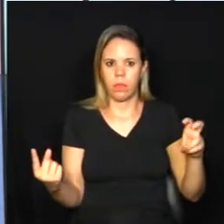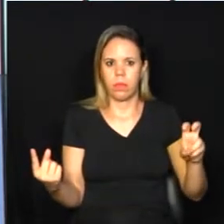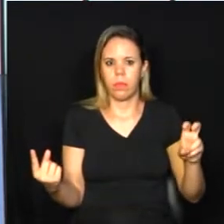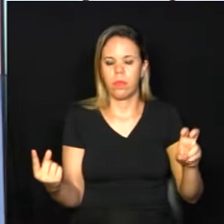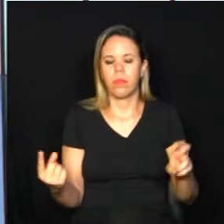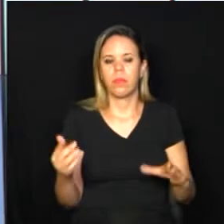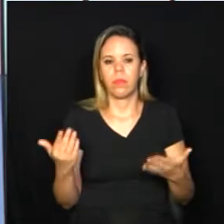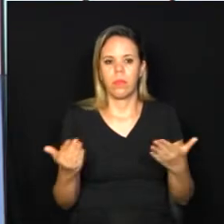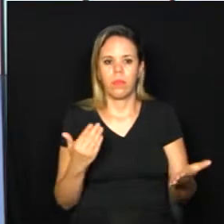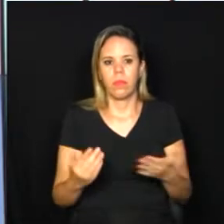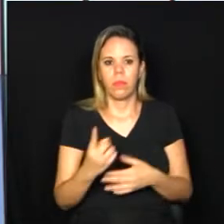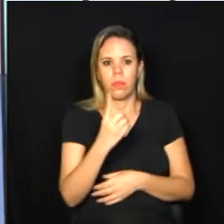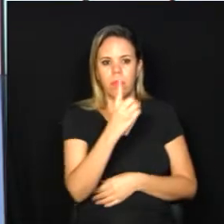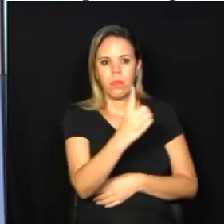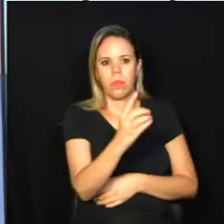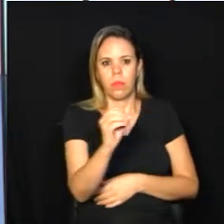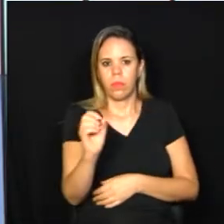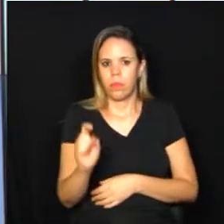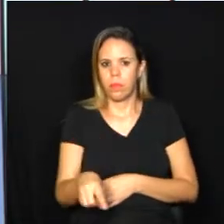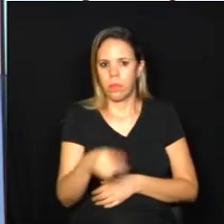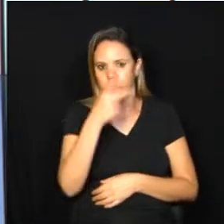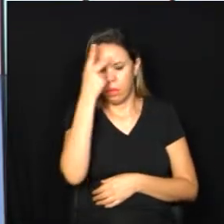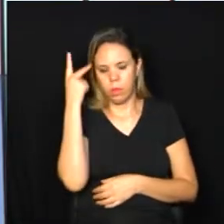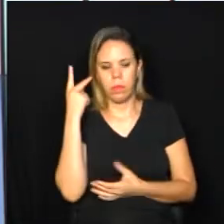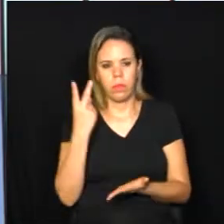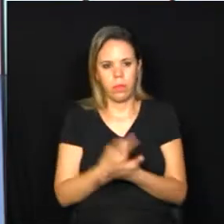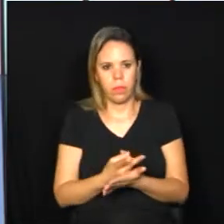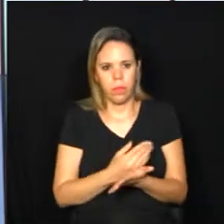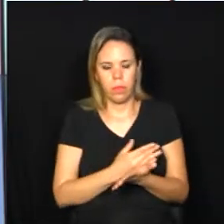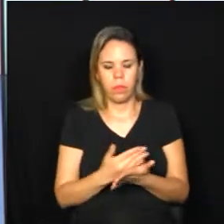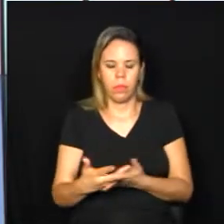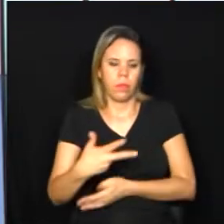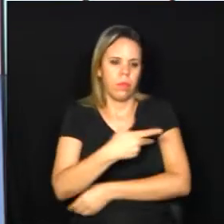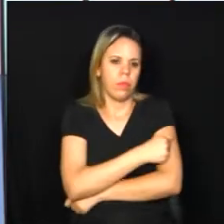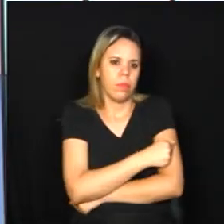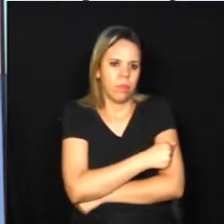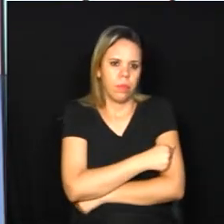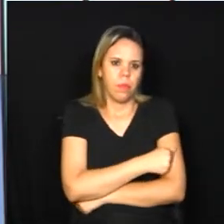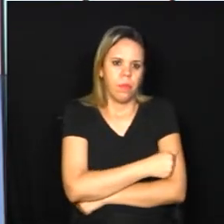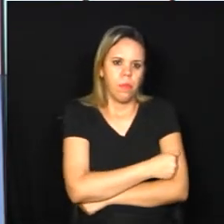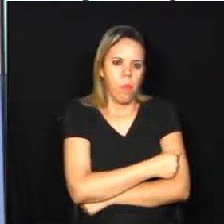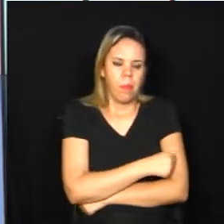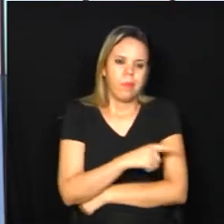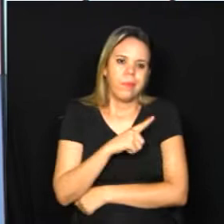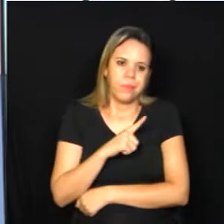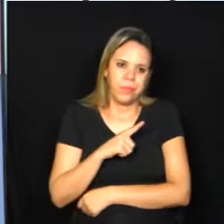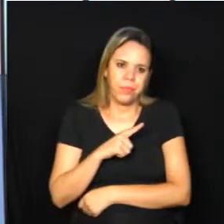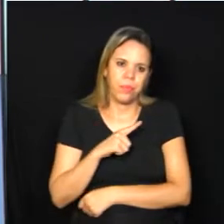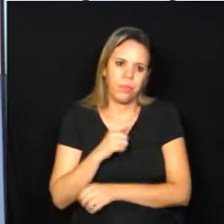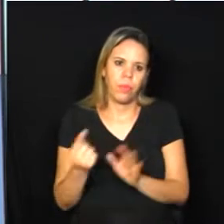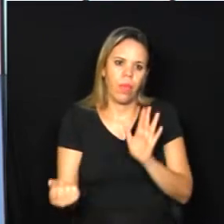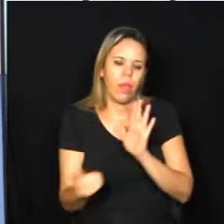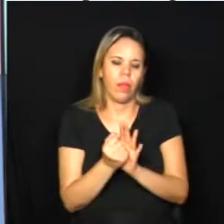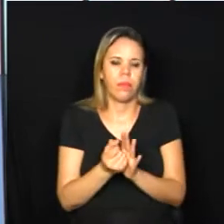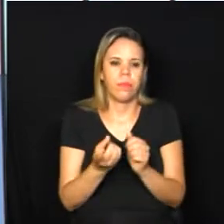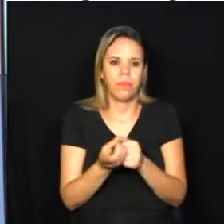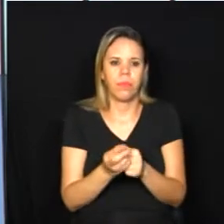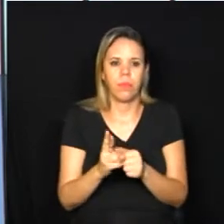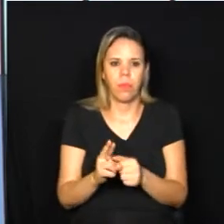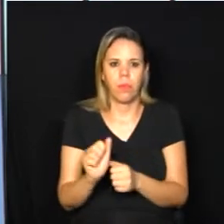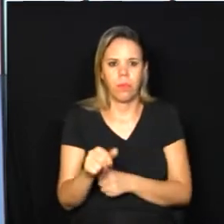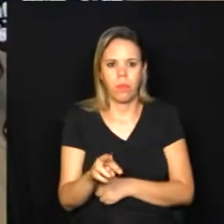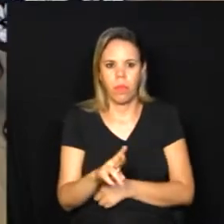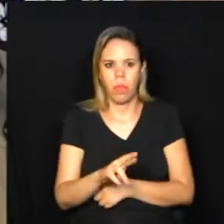mil habitantes. Então, mesmo com o início da vacinação, tem aqui uma nota do Dr. André, que foi quem